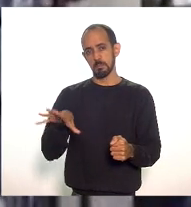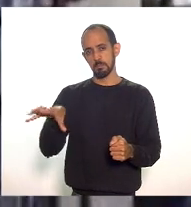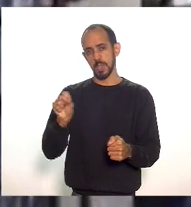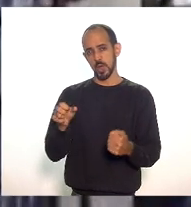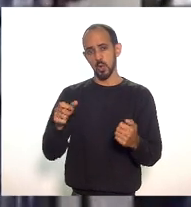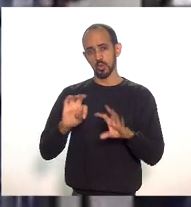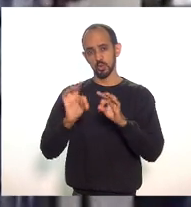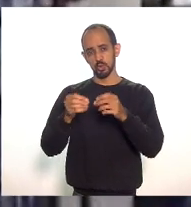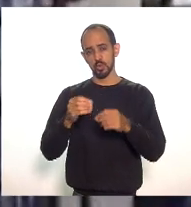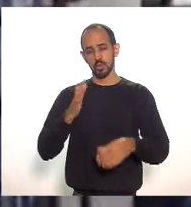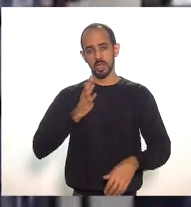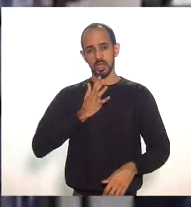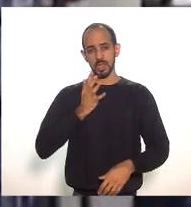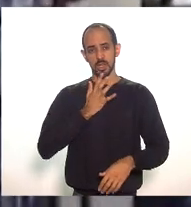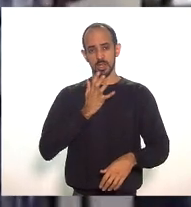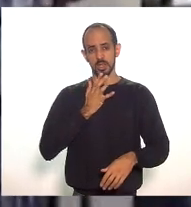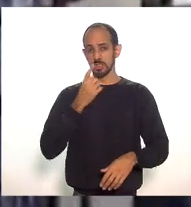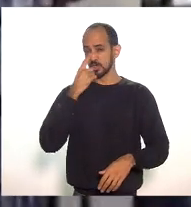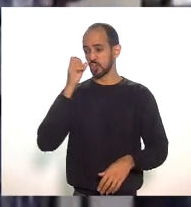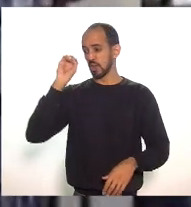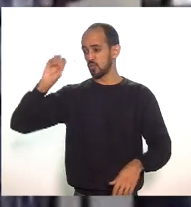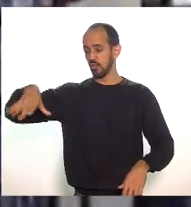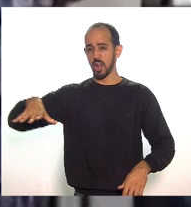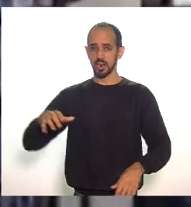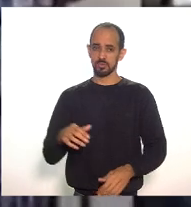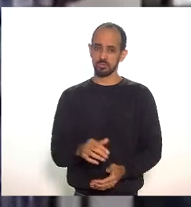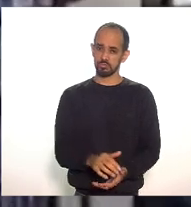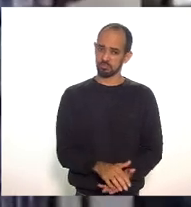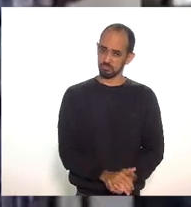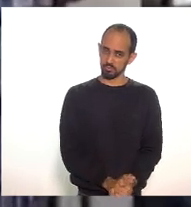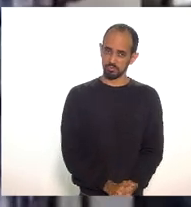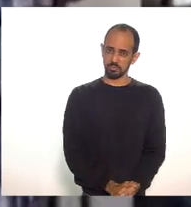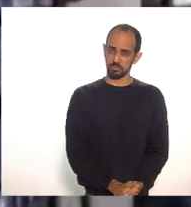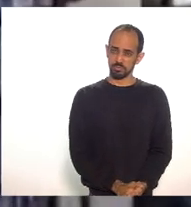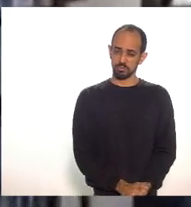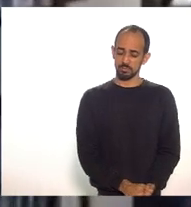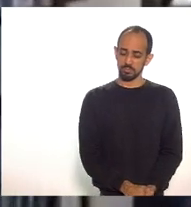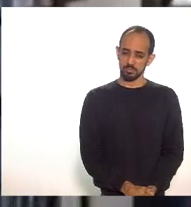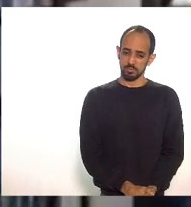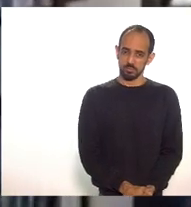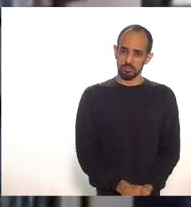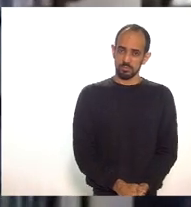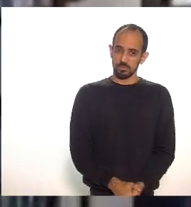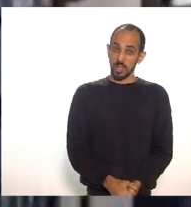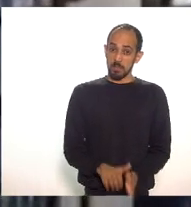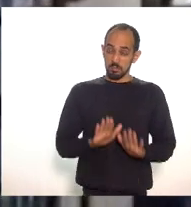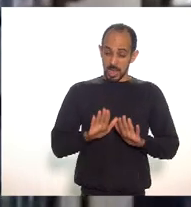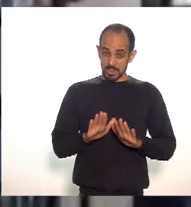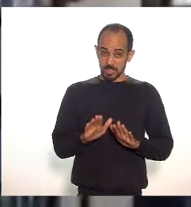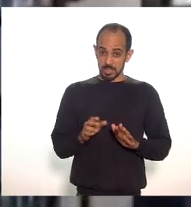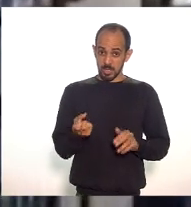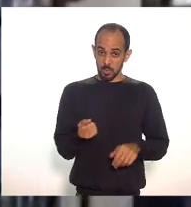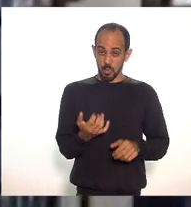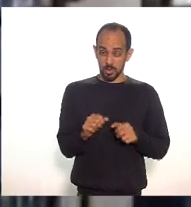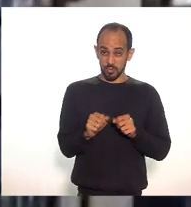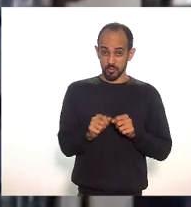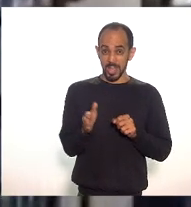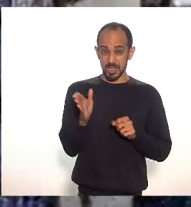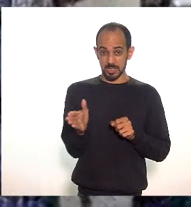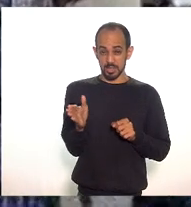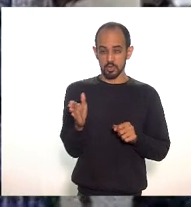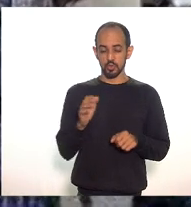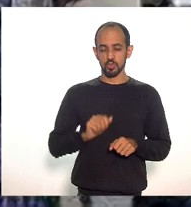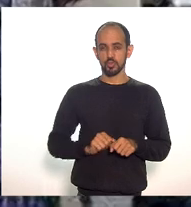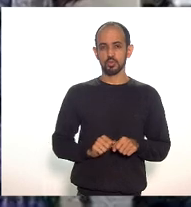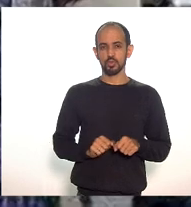e já dando fora e jogando fora jogando fora agora vamos fazer isto penaliza vá de